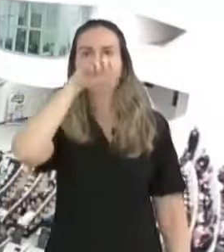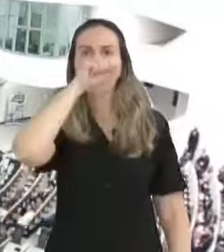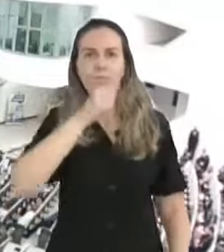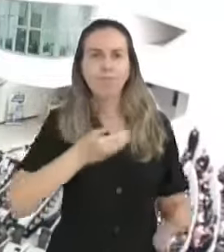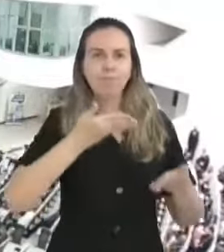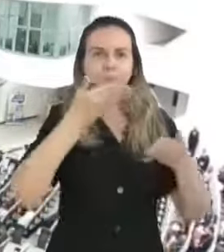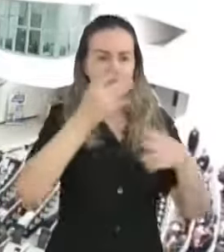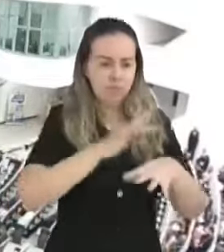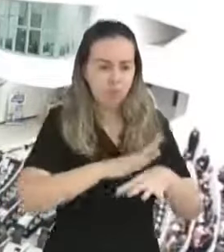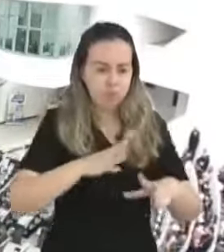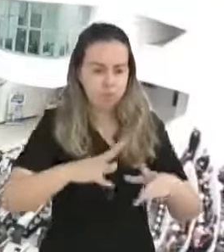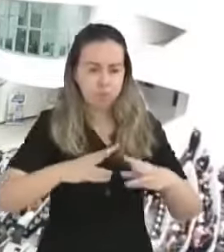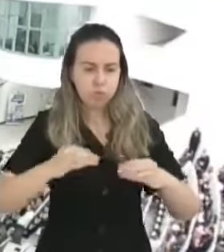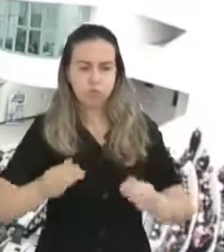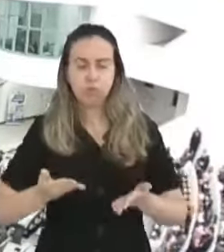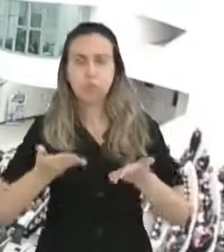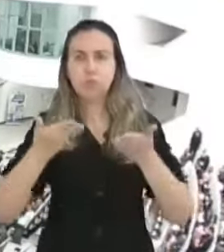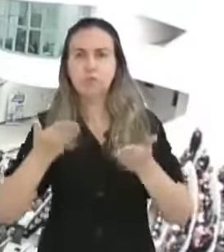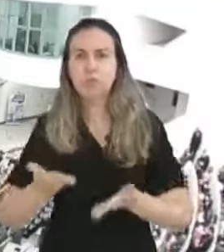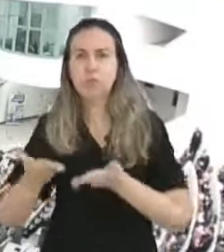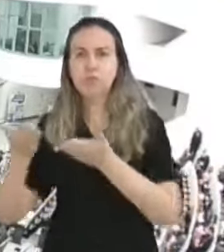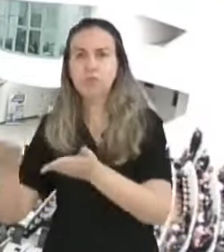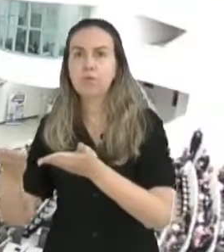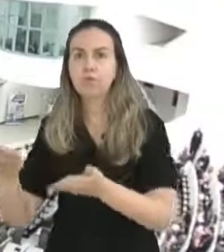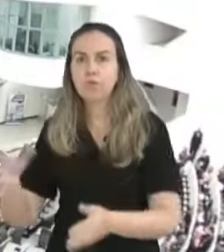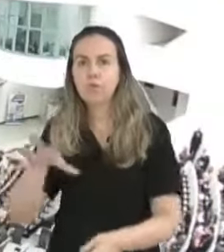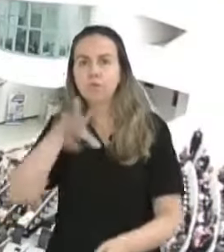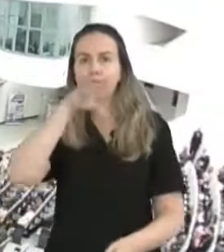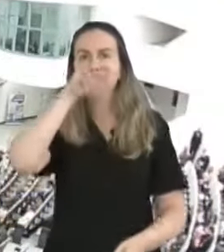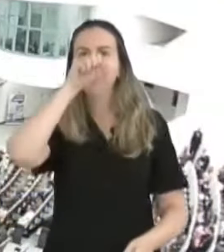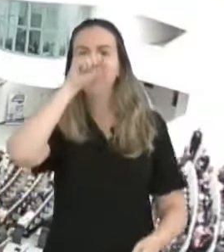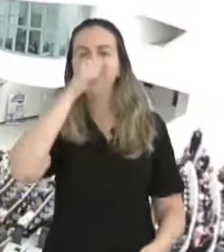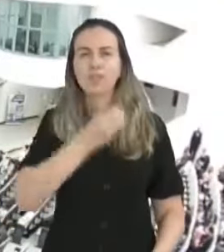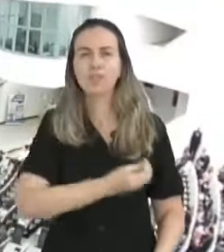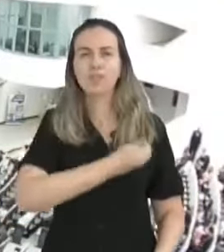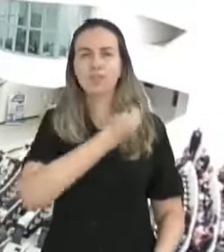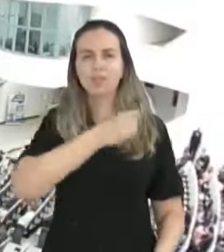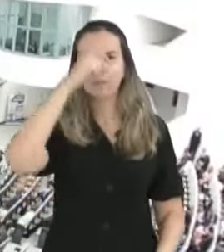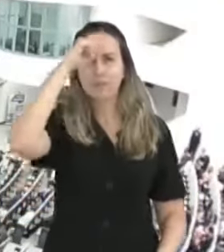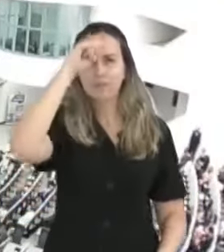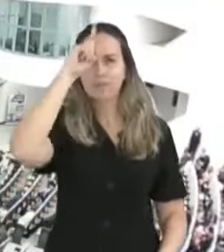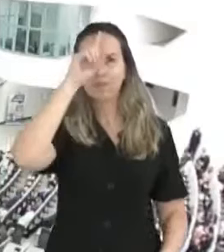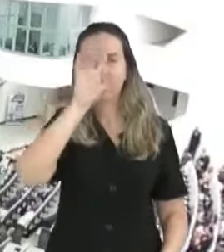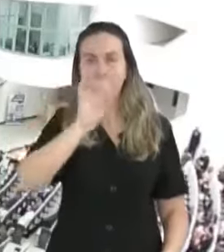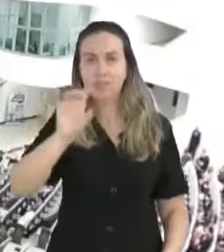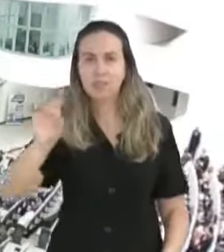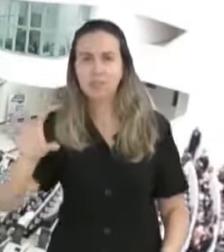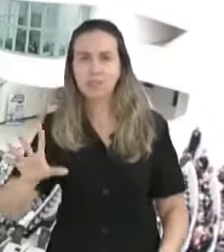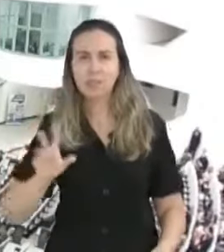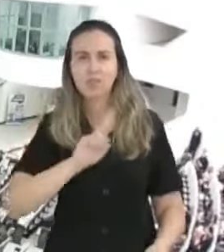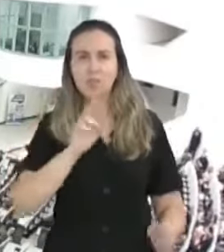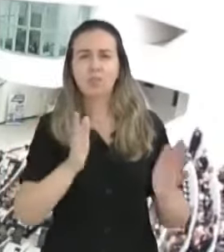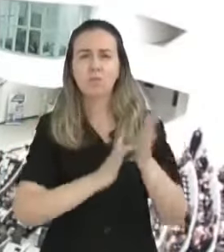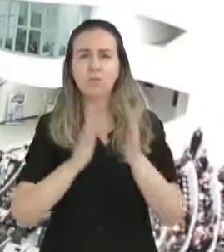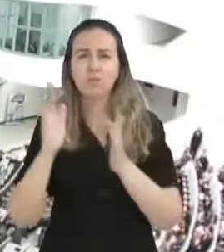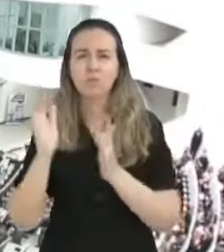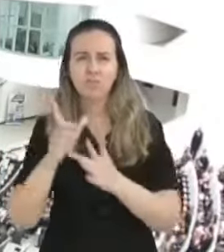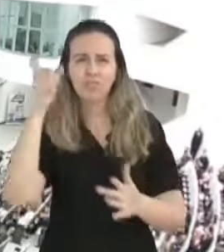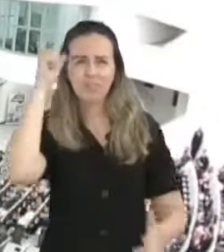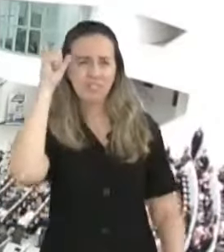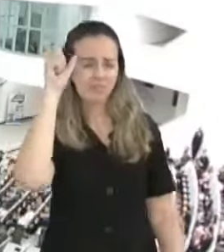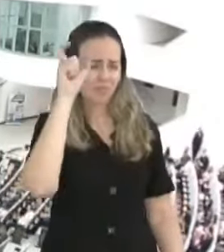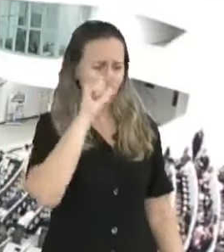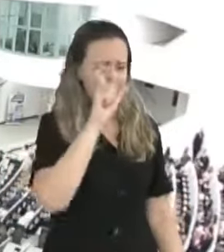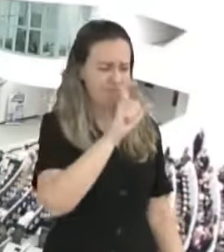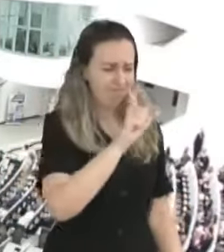rabachanda rabahaia, recanto e marrasse que vianda rabahaia. Nós queremos repreender esse